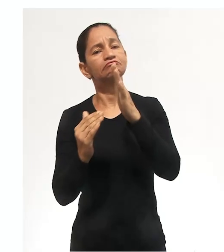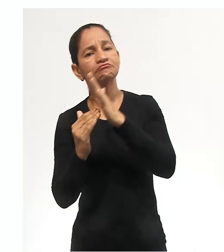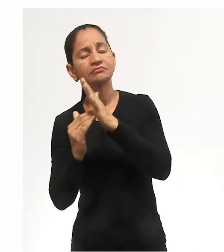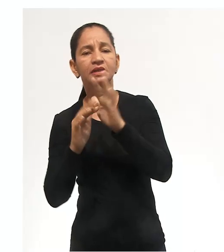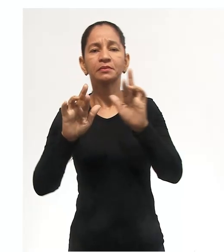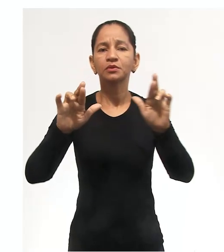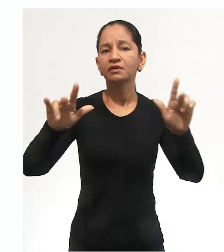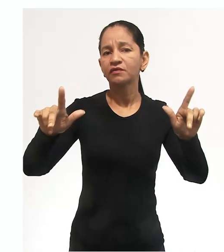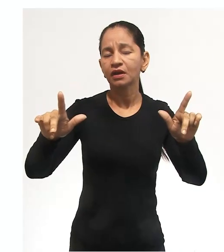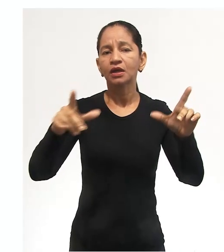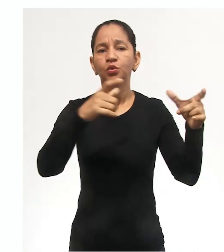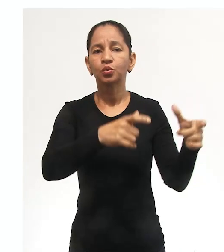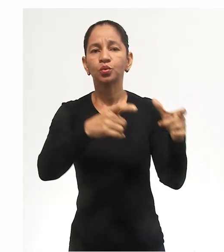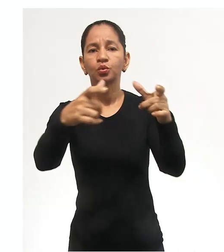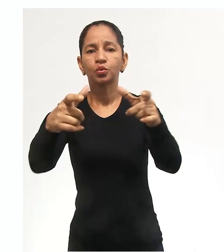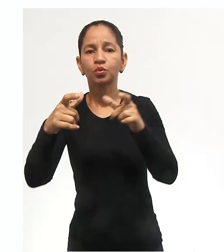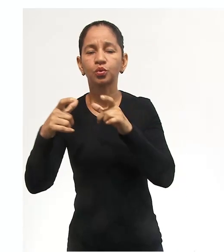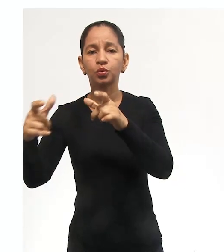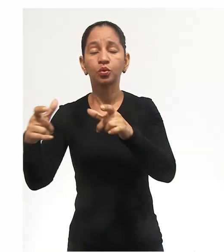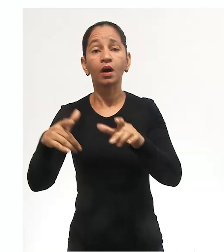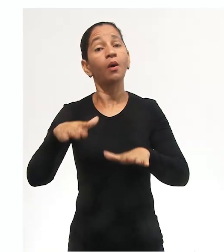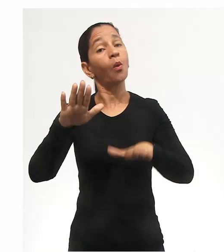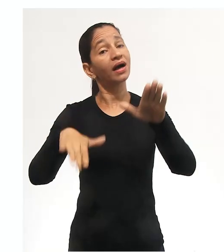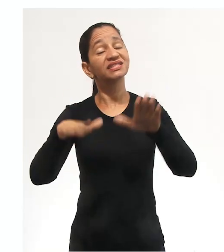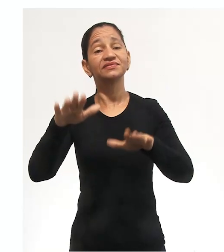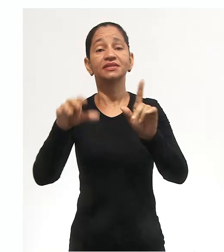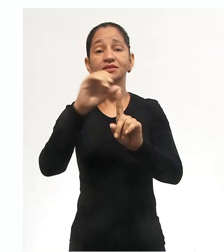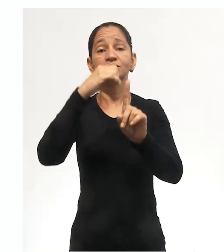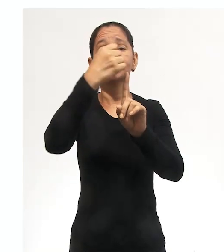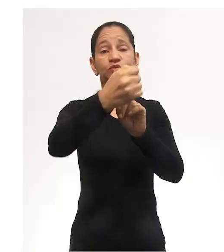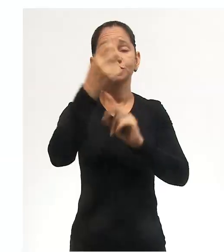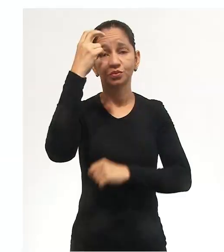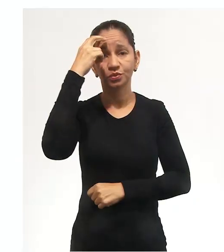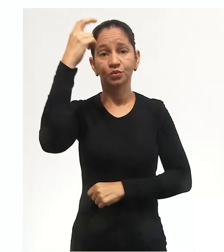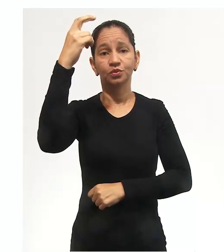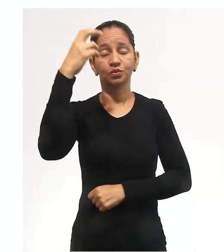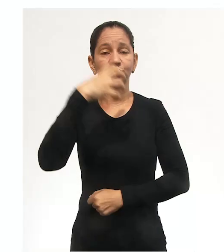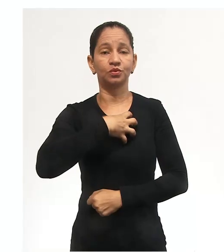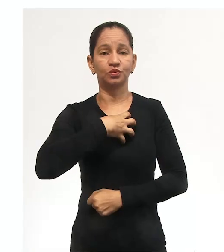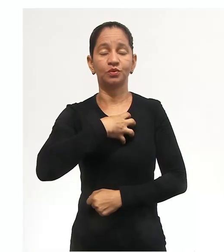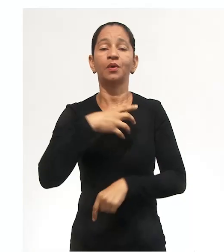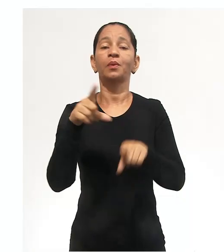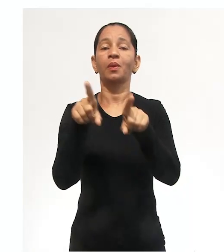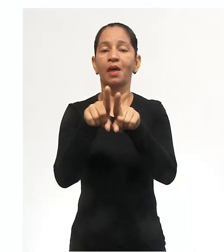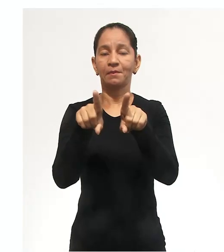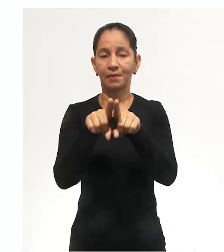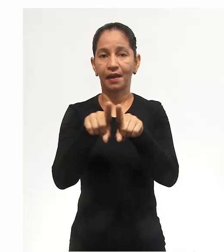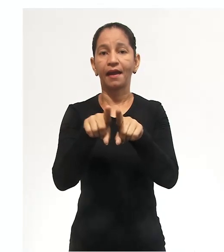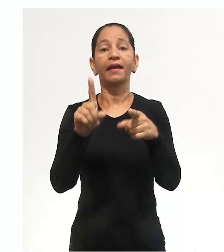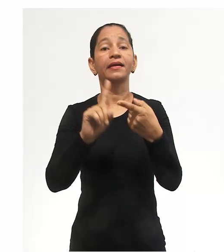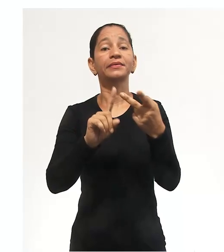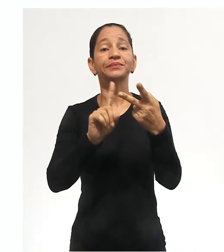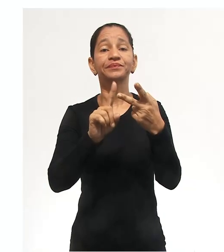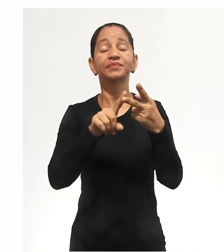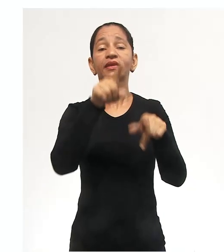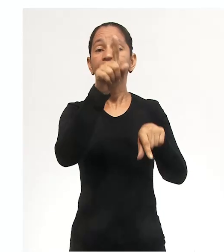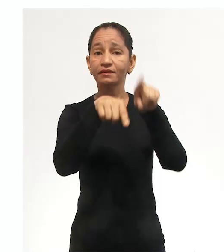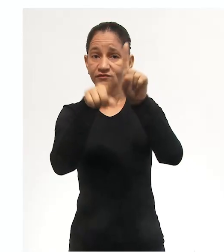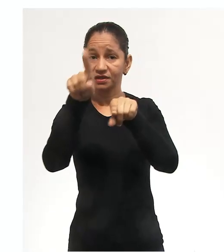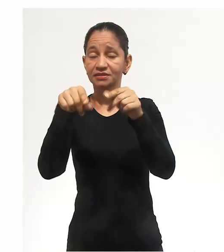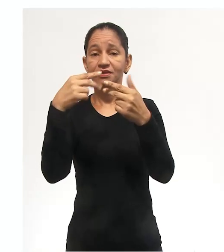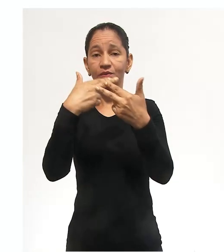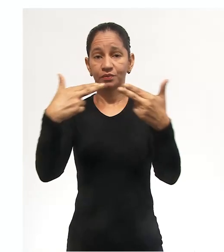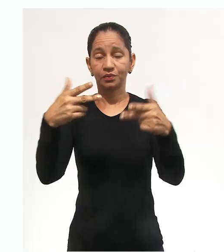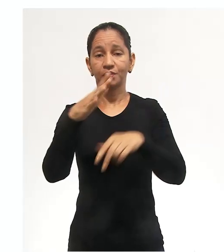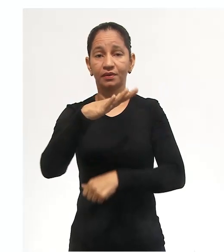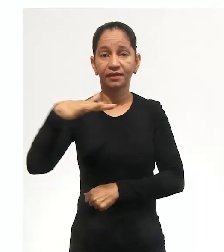locais ou de acordo com os fatores sociais e culturais. Por exemplo, ainda falando de variação da língua, a gente